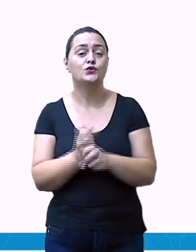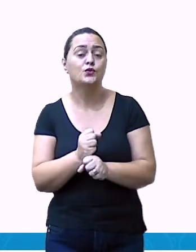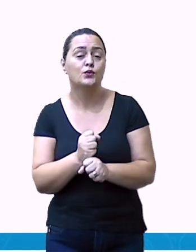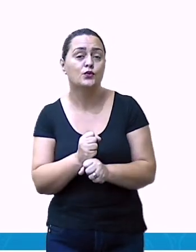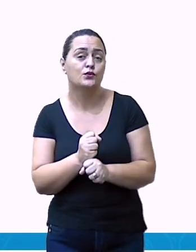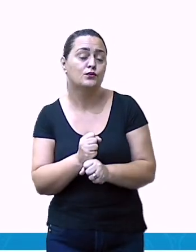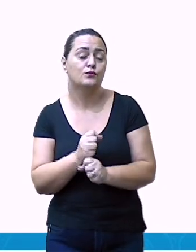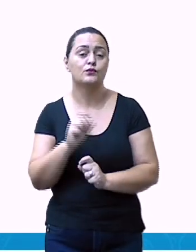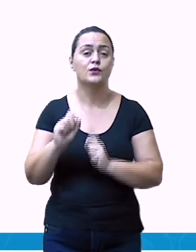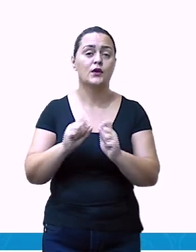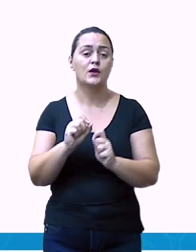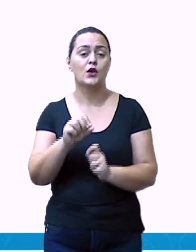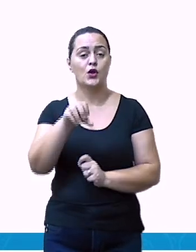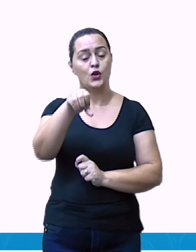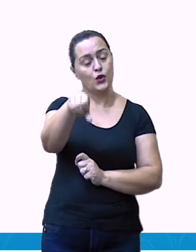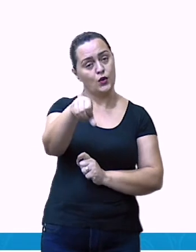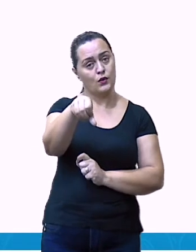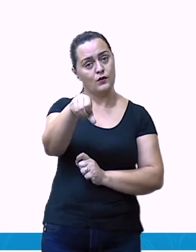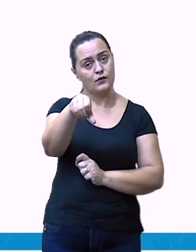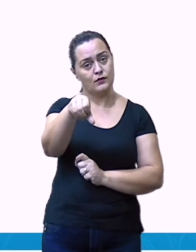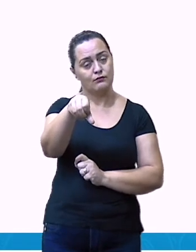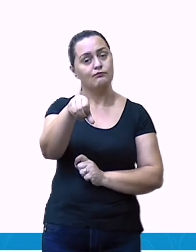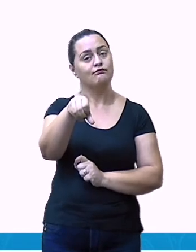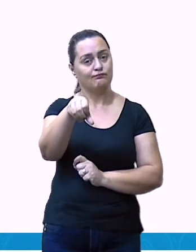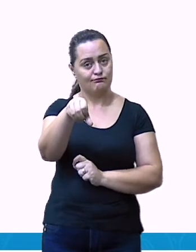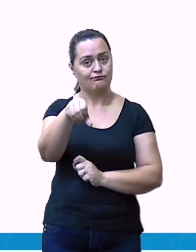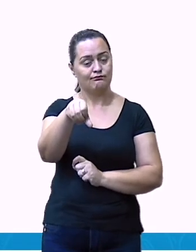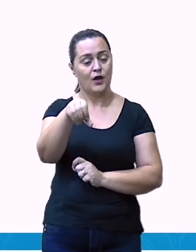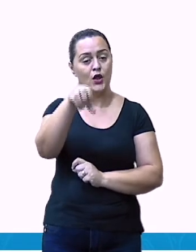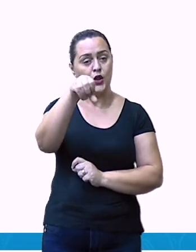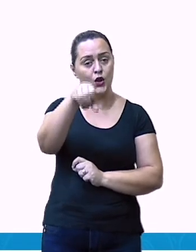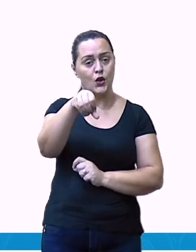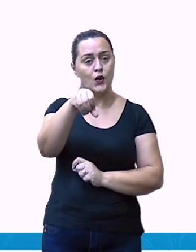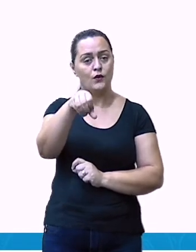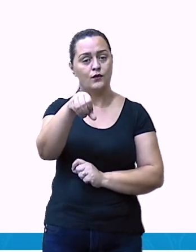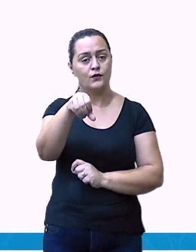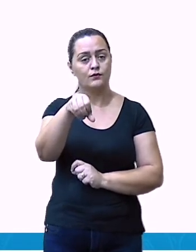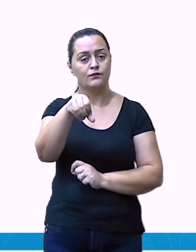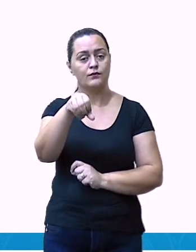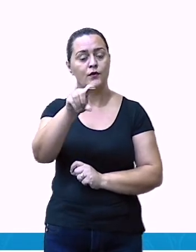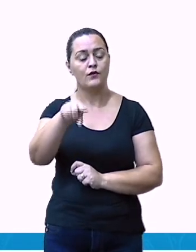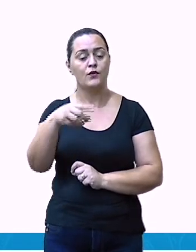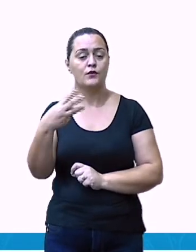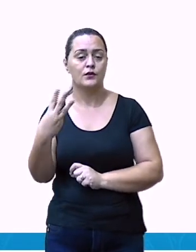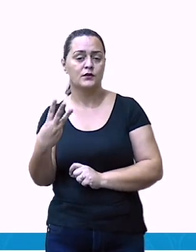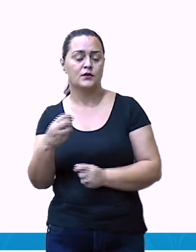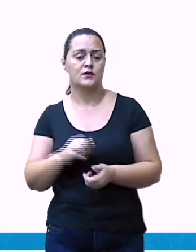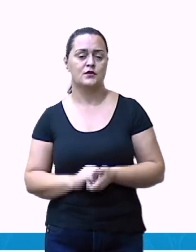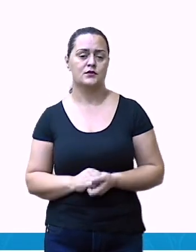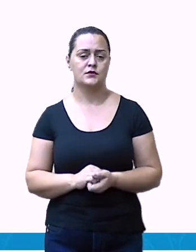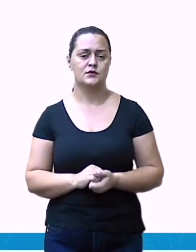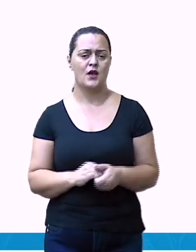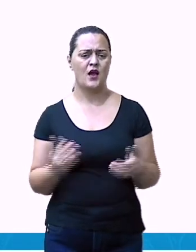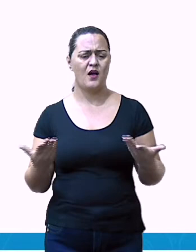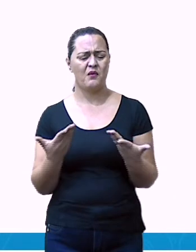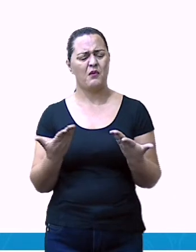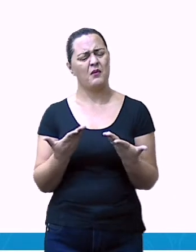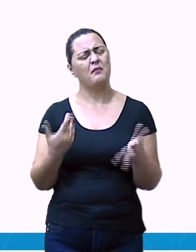atividade de matemática. Quantos décimos faltaram para Rosana conseguir a